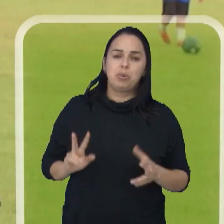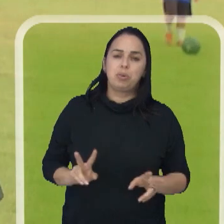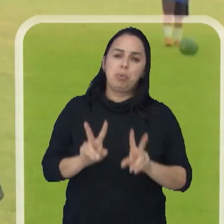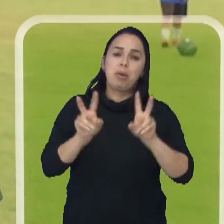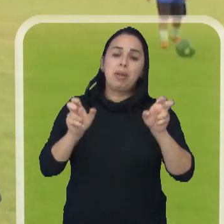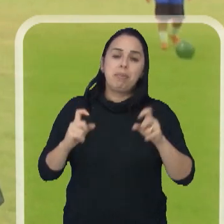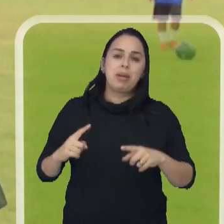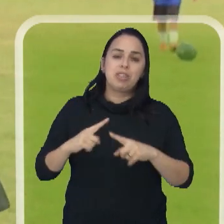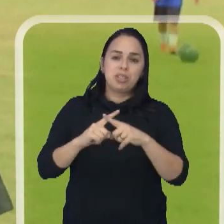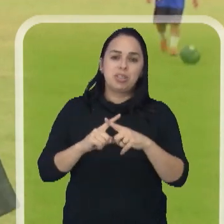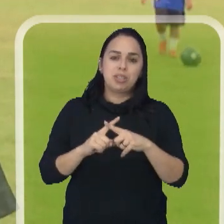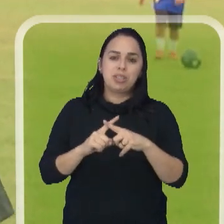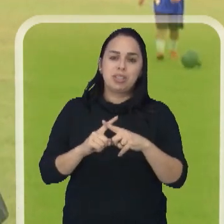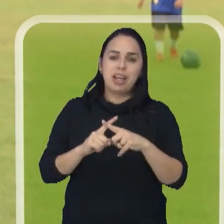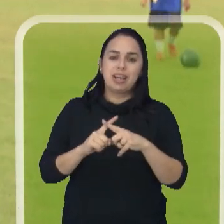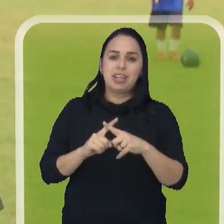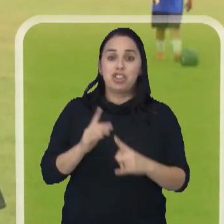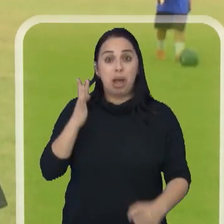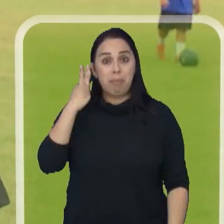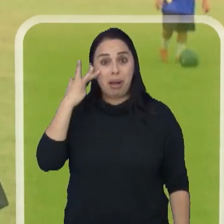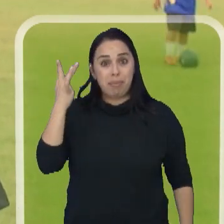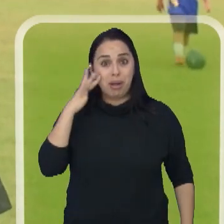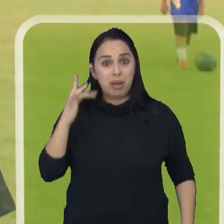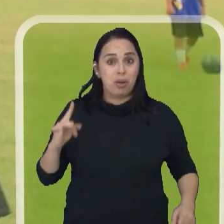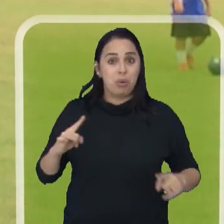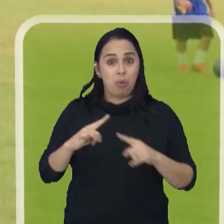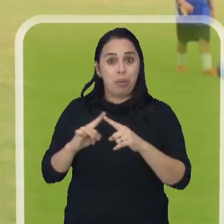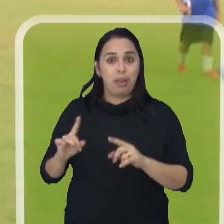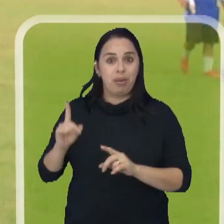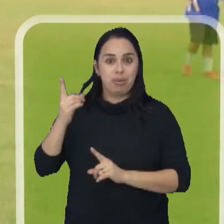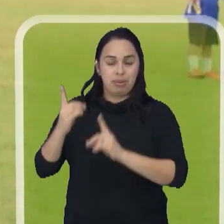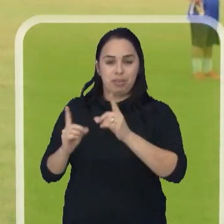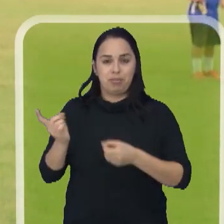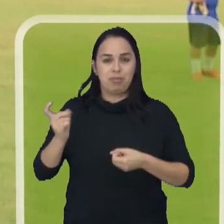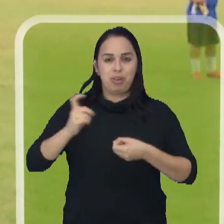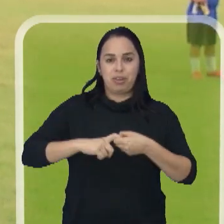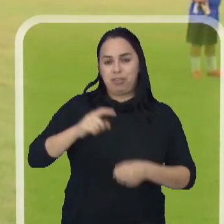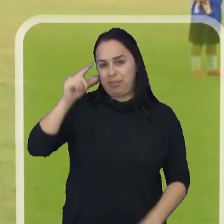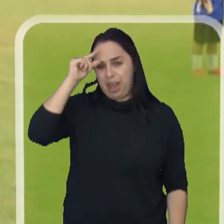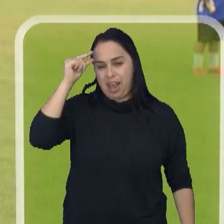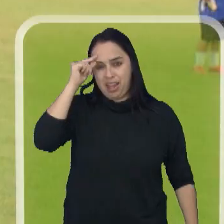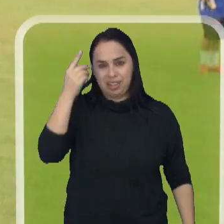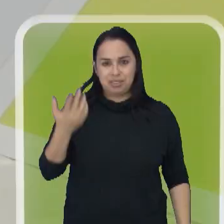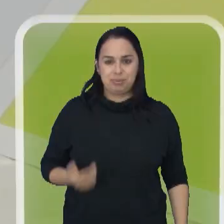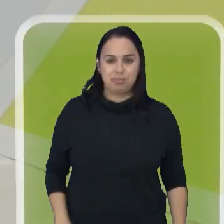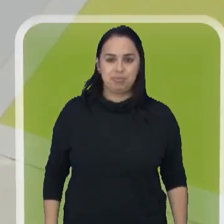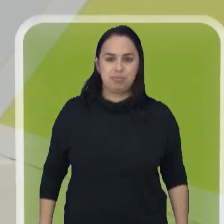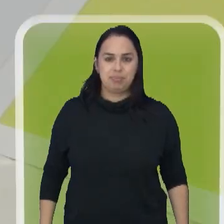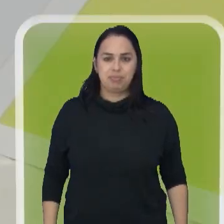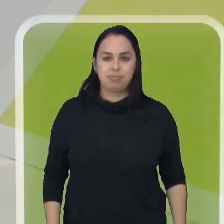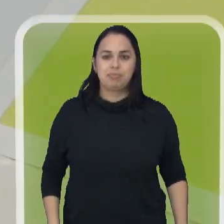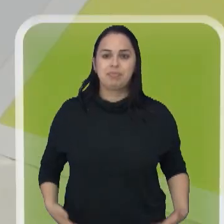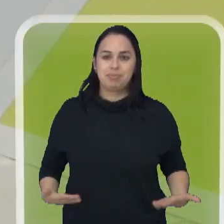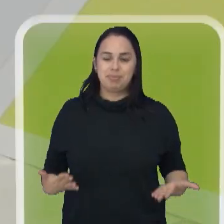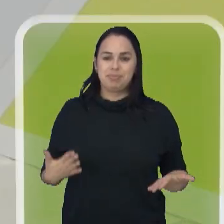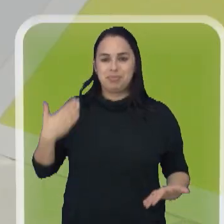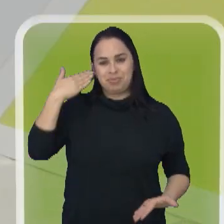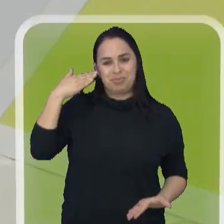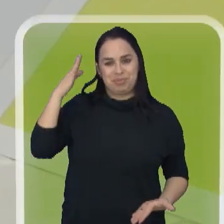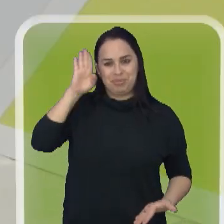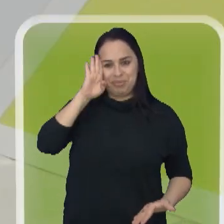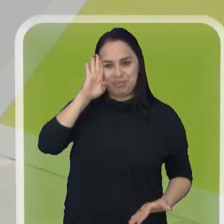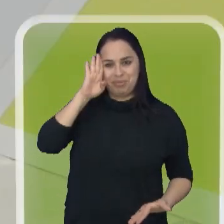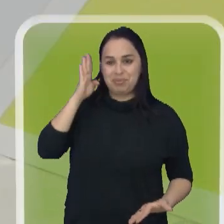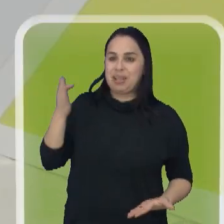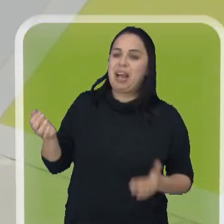jogo de amanhã contra o Grêmio Prudente. Voltamos com você, Vieira, no estúdio. Valeu, Brunão. O